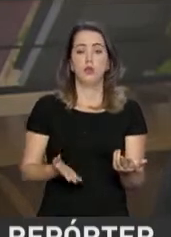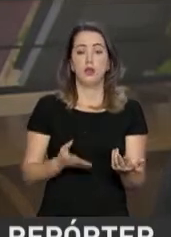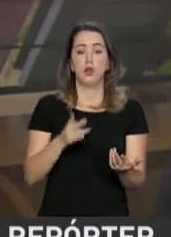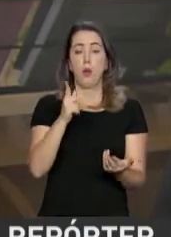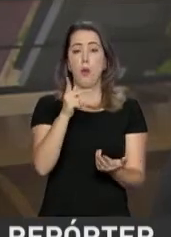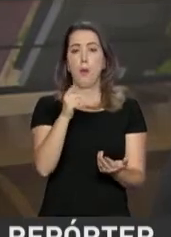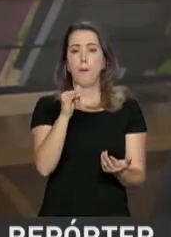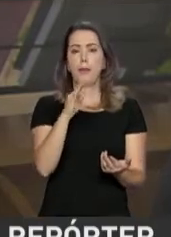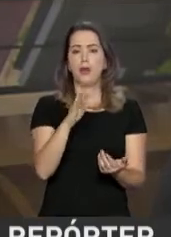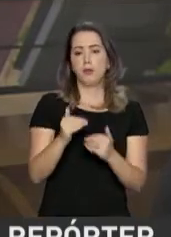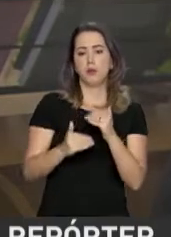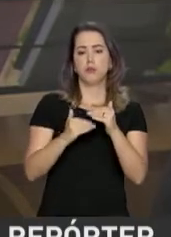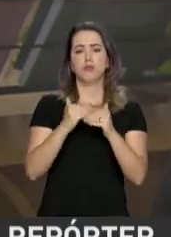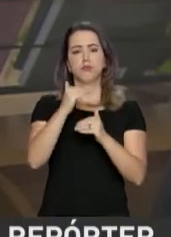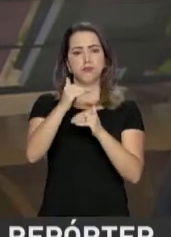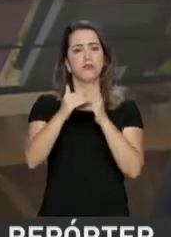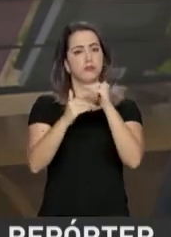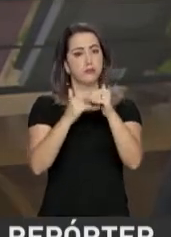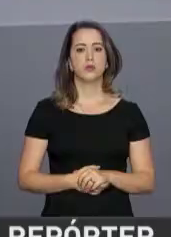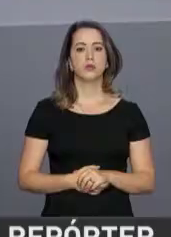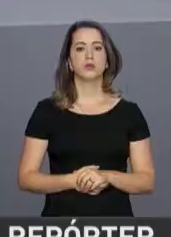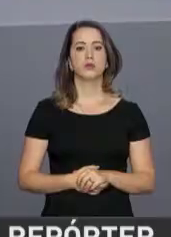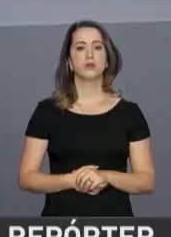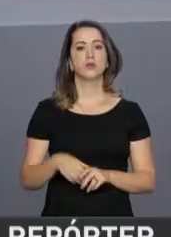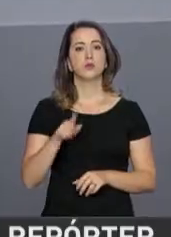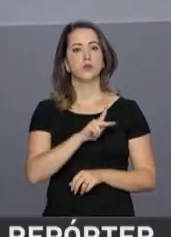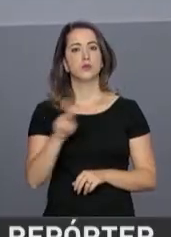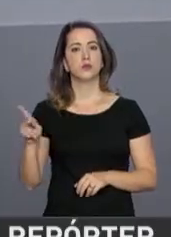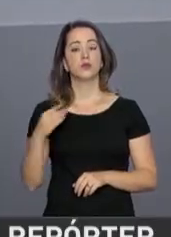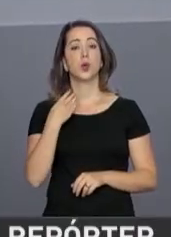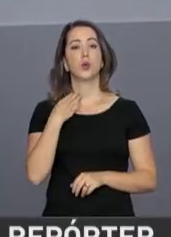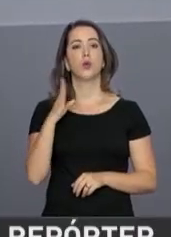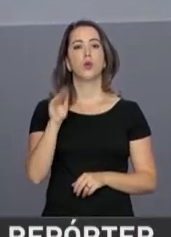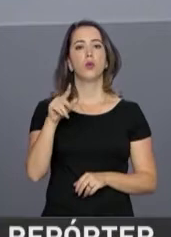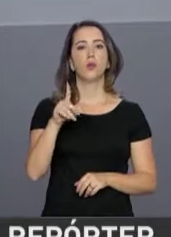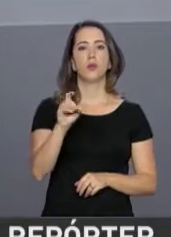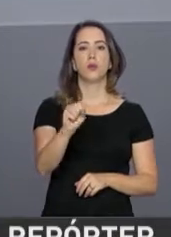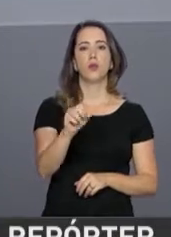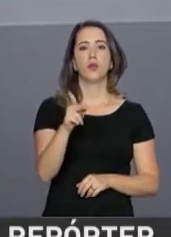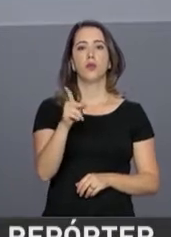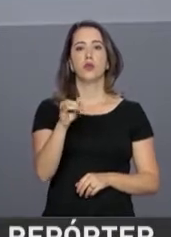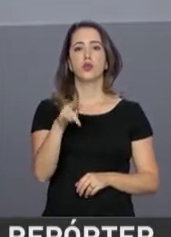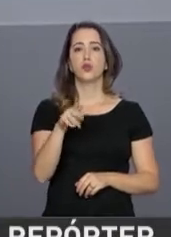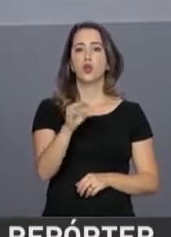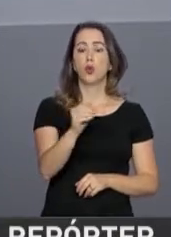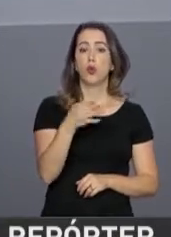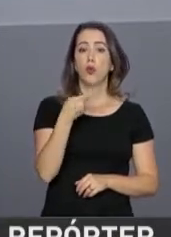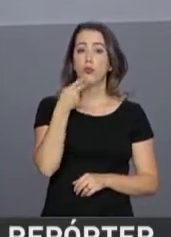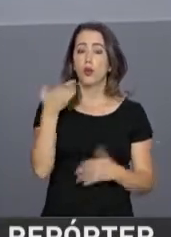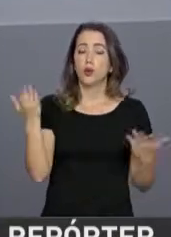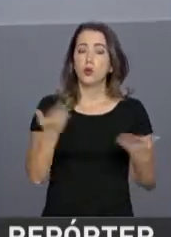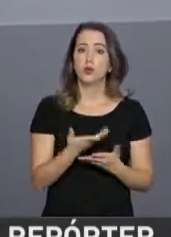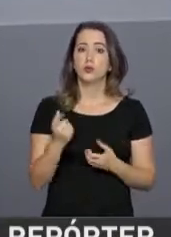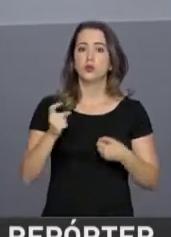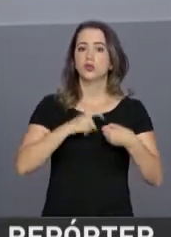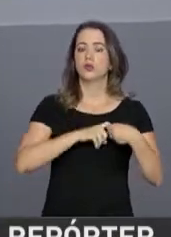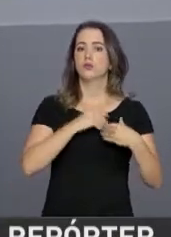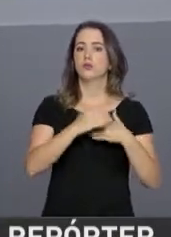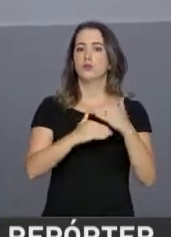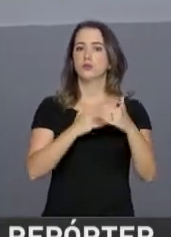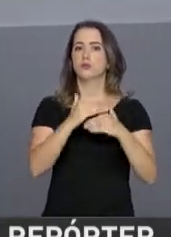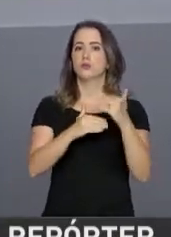pib é volte a crescer o presidente do bnds diogo oliveira afirmou hoje que a recuperação